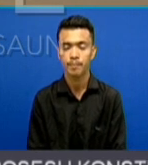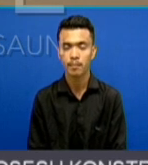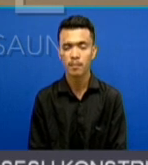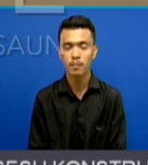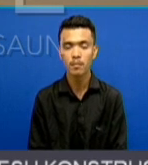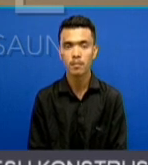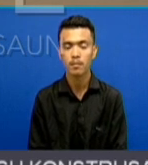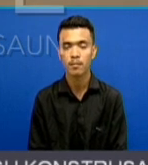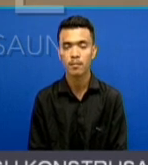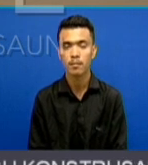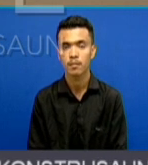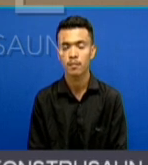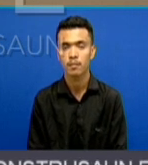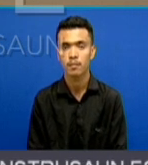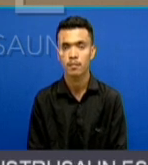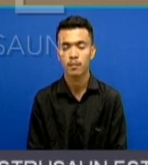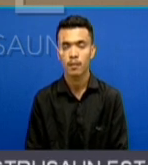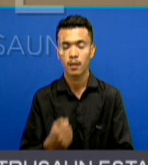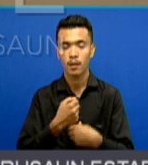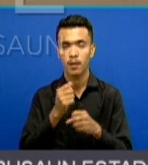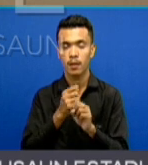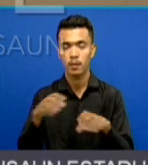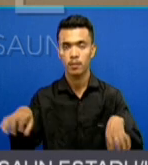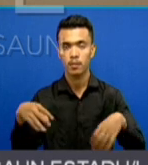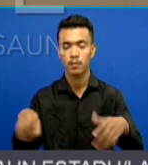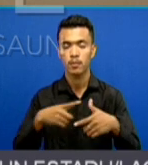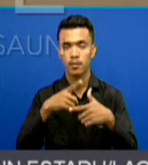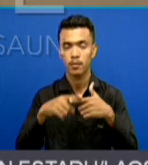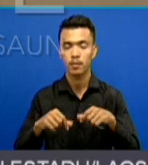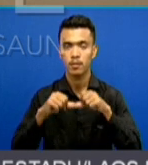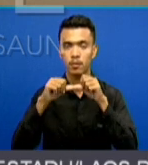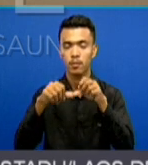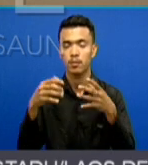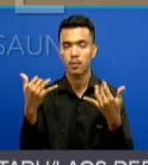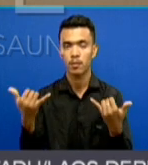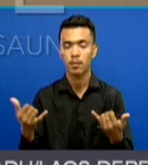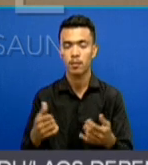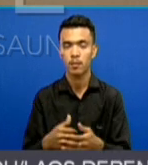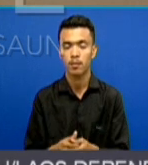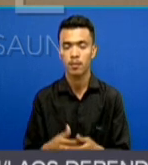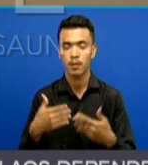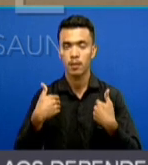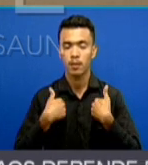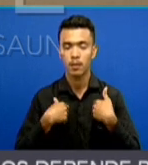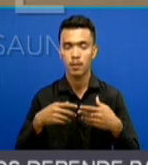putra Baucau hala o serviço, e serviço nila ohela até a data e